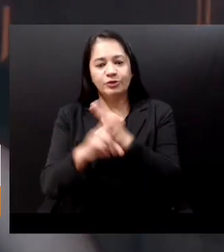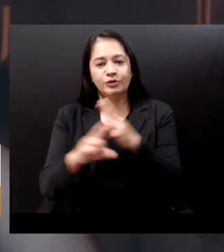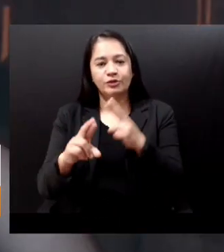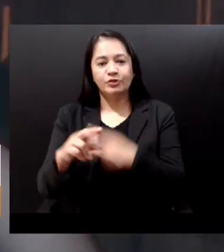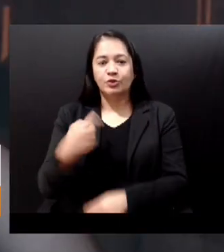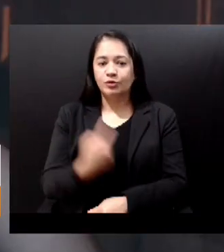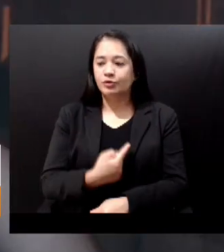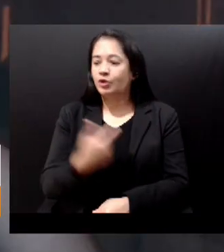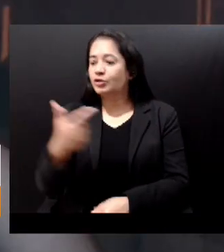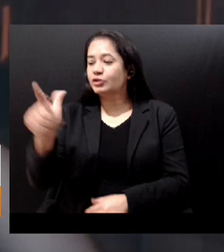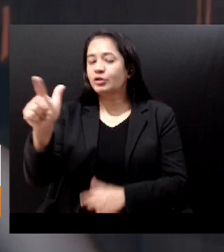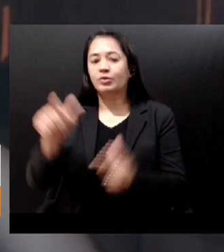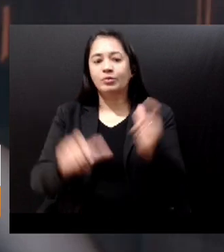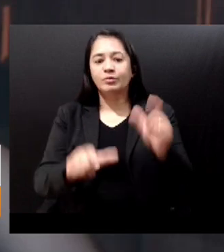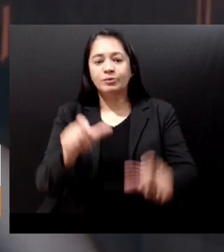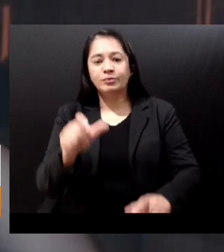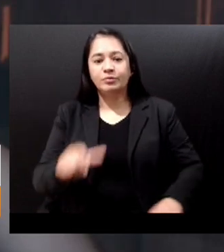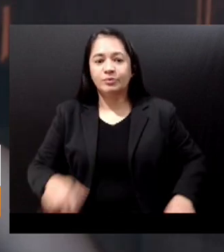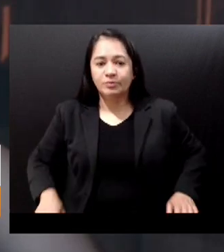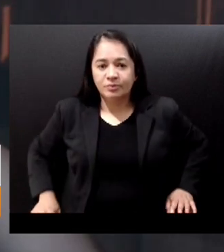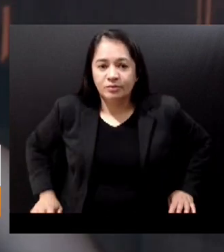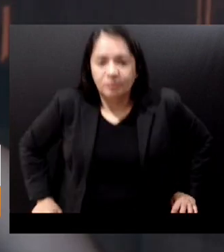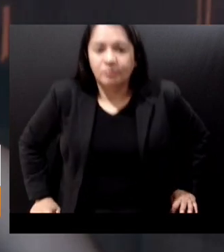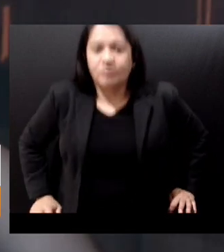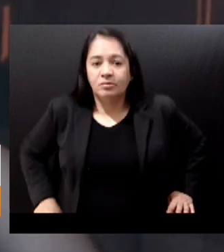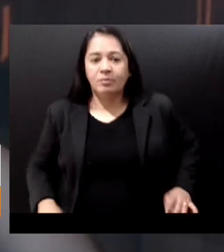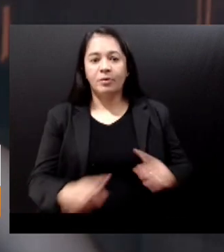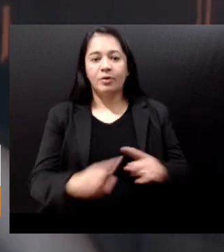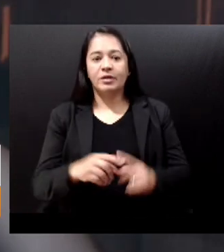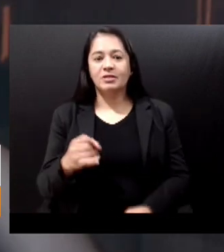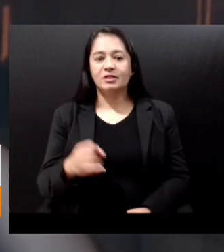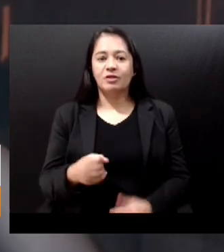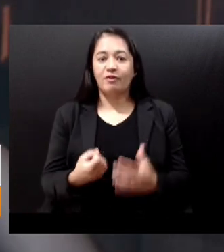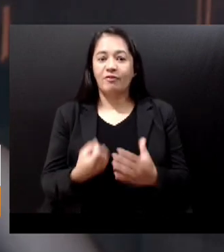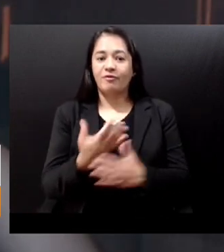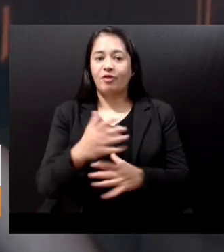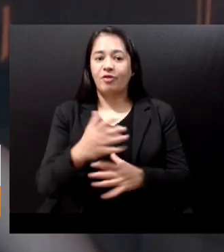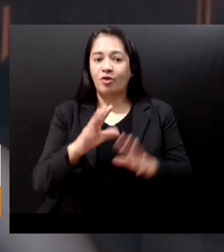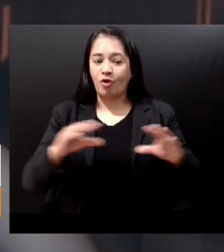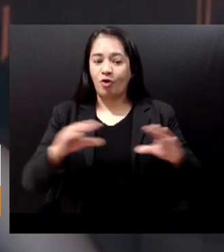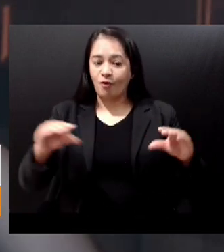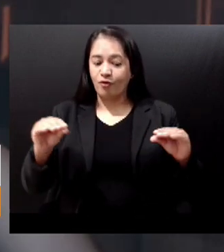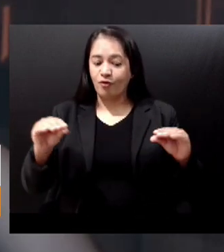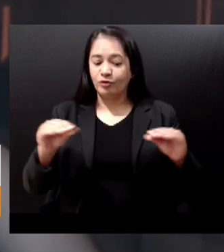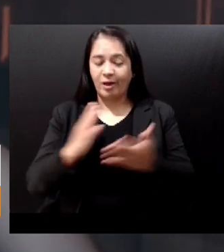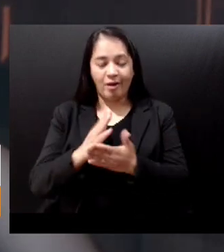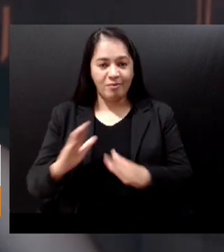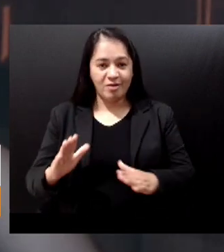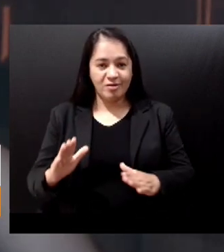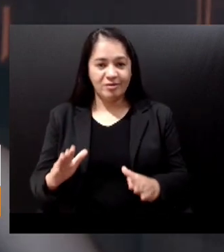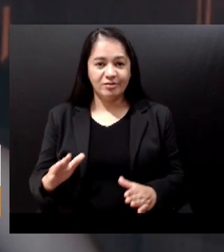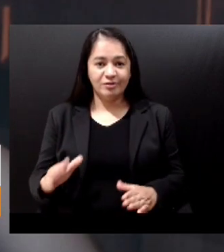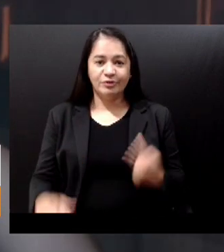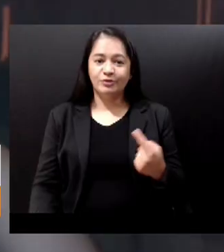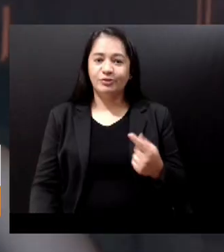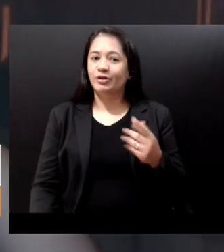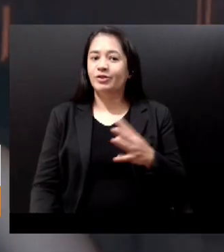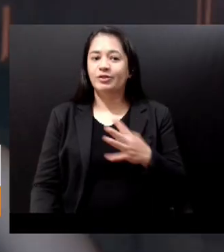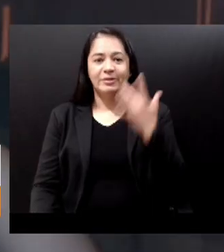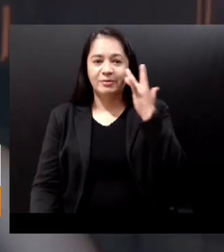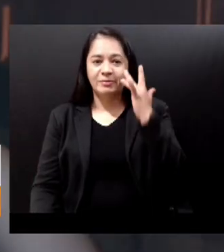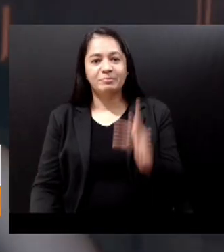outros, que se a gente não tivesse pisado fora dessa zona de conforto, desconfortável, a Uhum. gente nunca iria saber.